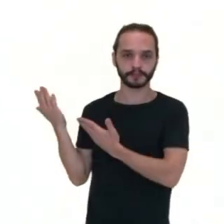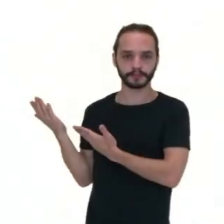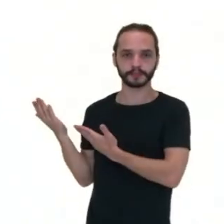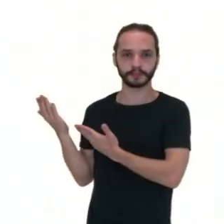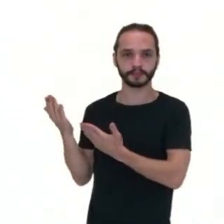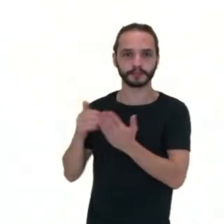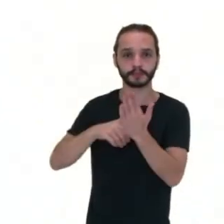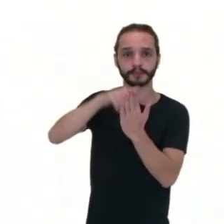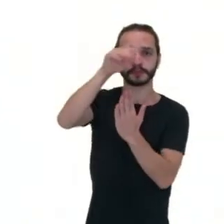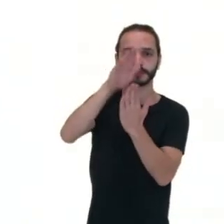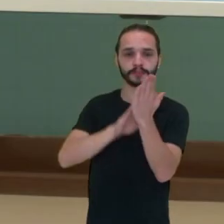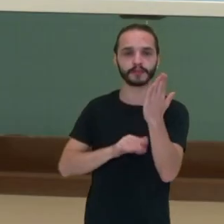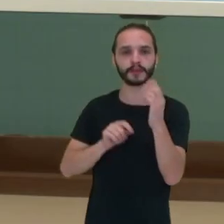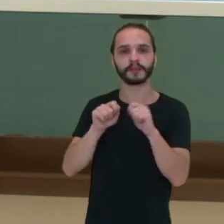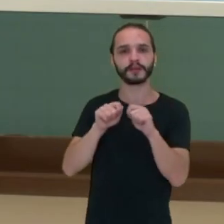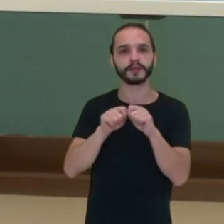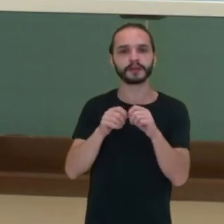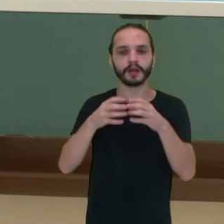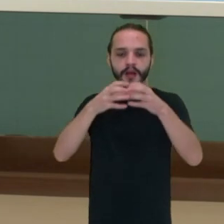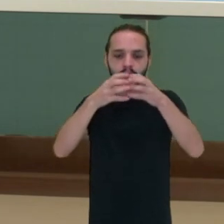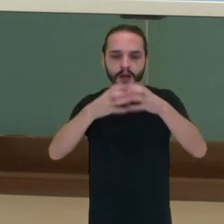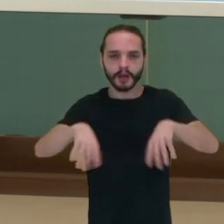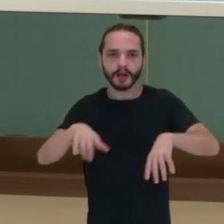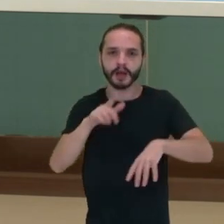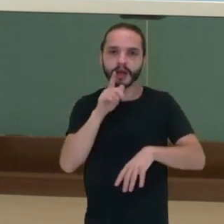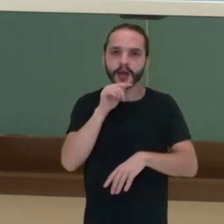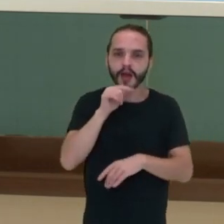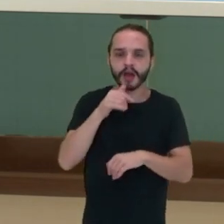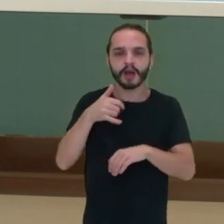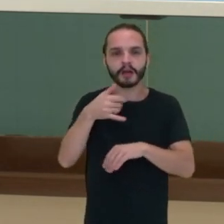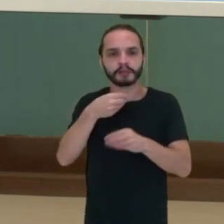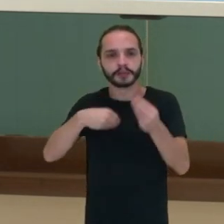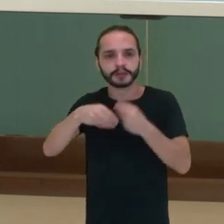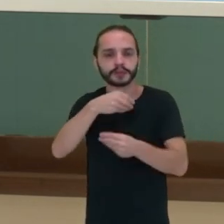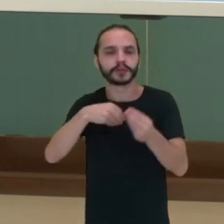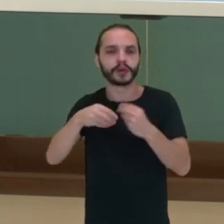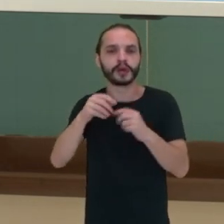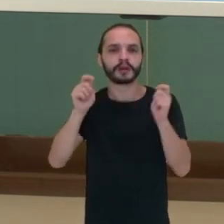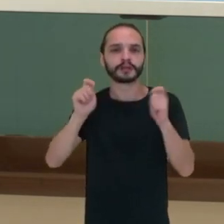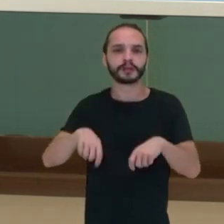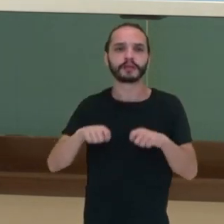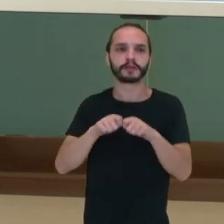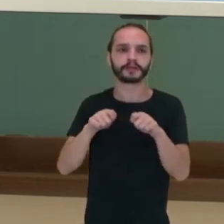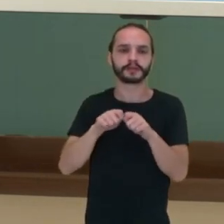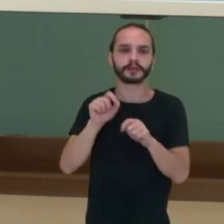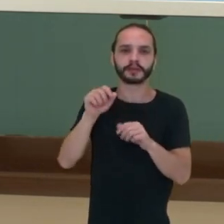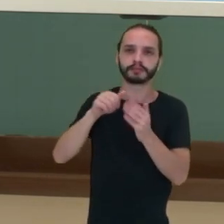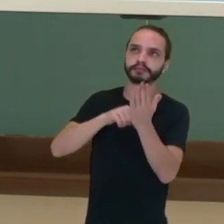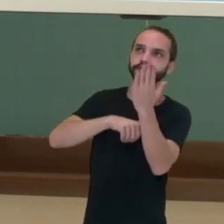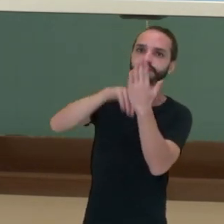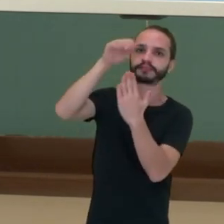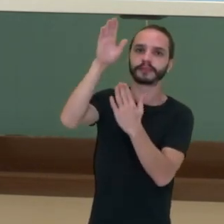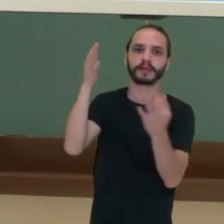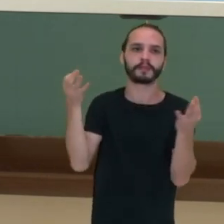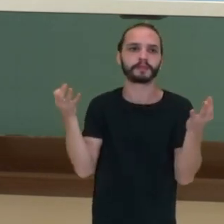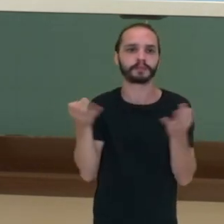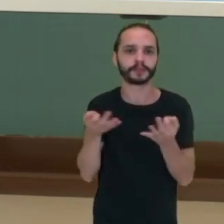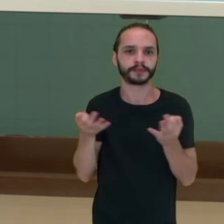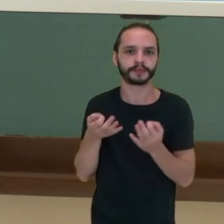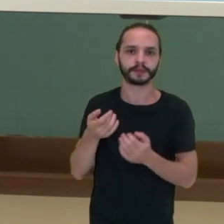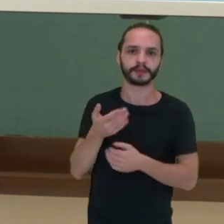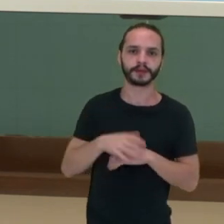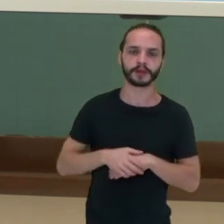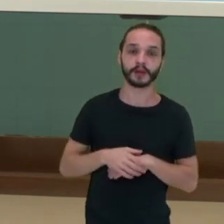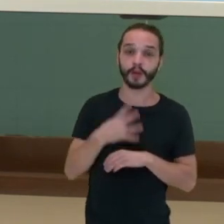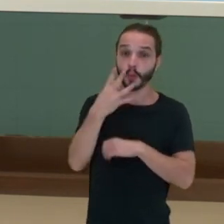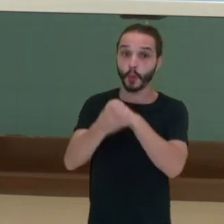afresco, lembrando que a fresco é clara de ovo com pigmento e água misturado. Então com isso você vai ter uma pintura totalmente perfeita, uma obra feita em